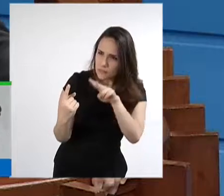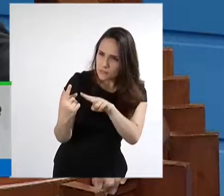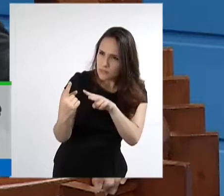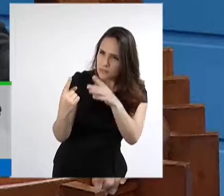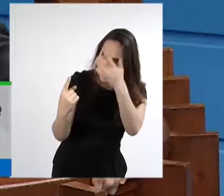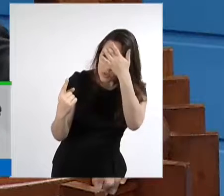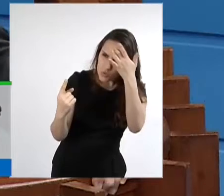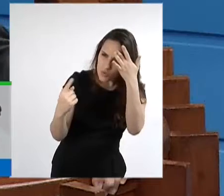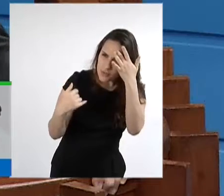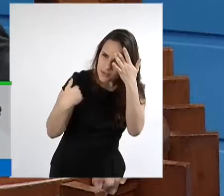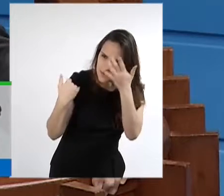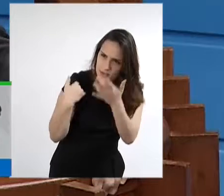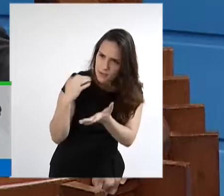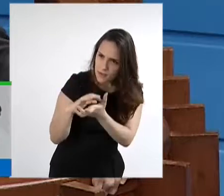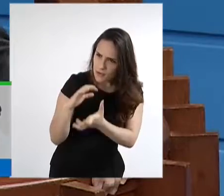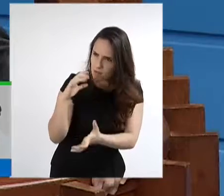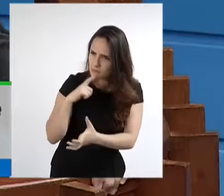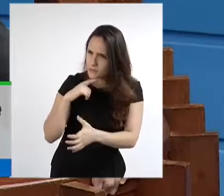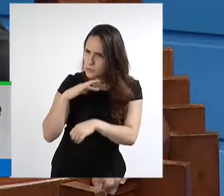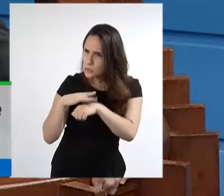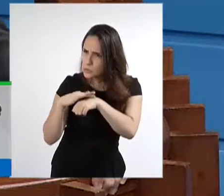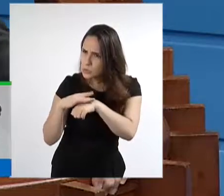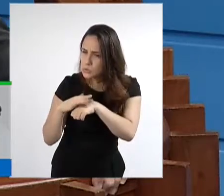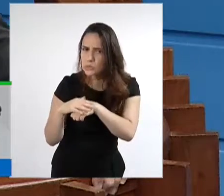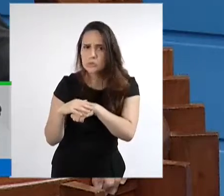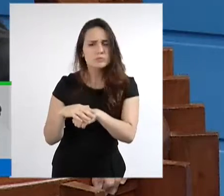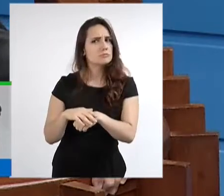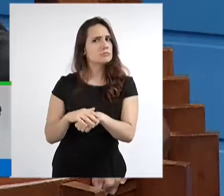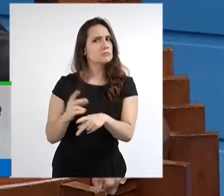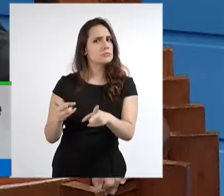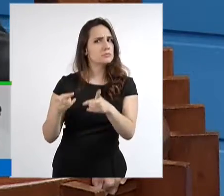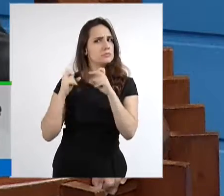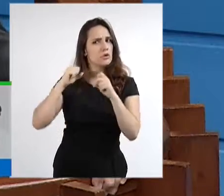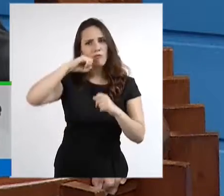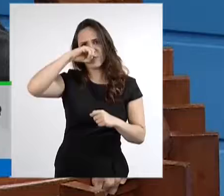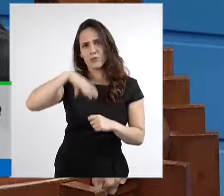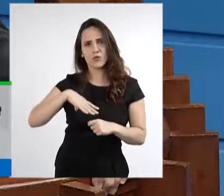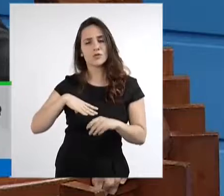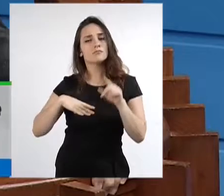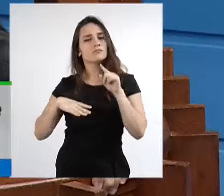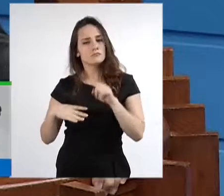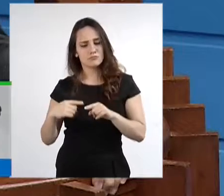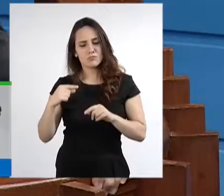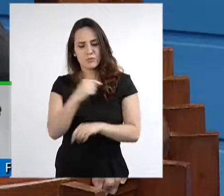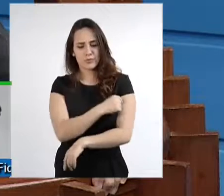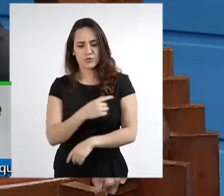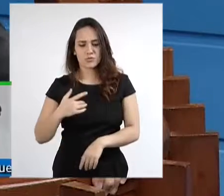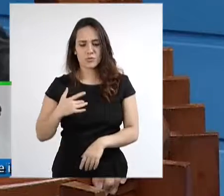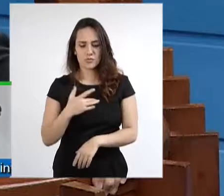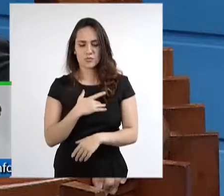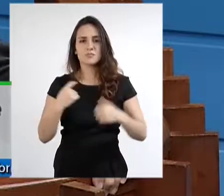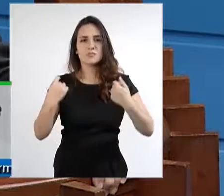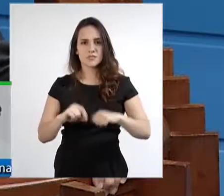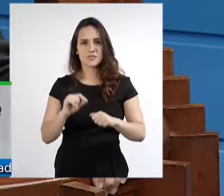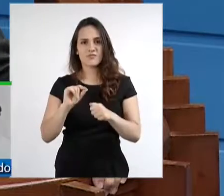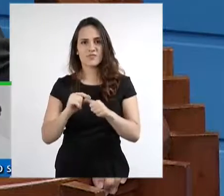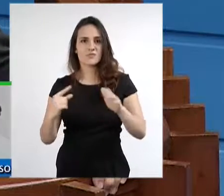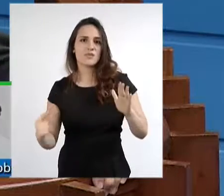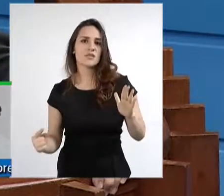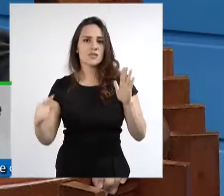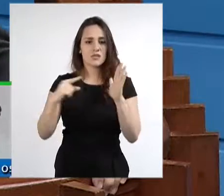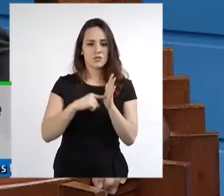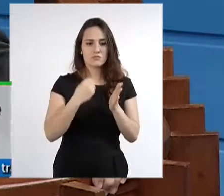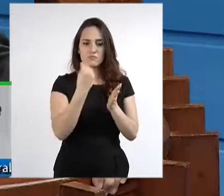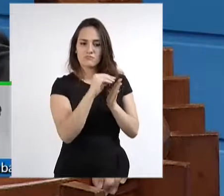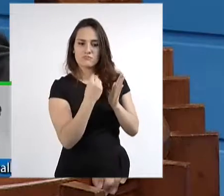atendente verifica que foi uma violência contra o idoso, ele é obrigado a fazer essa